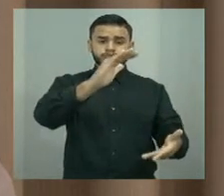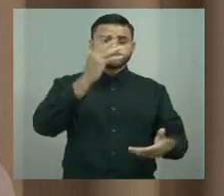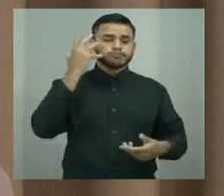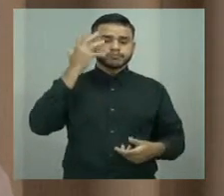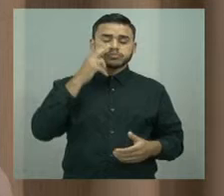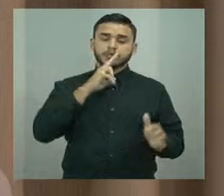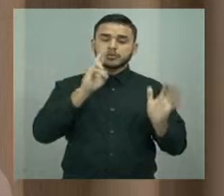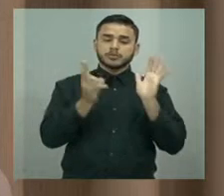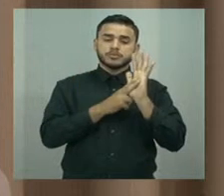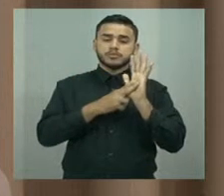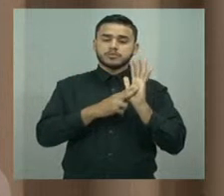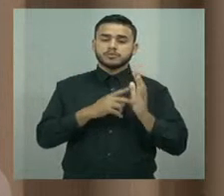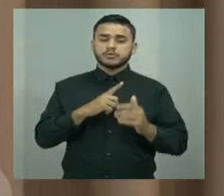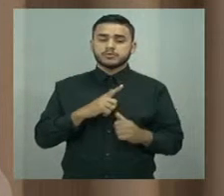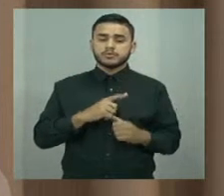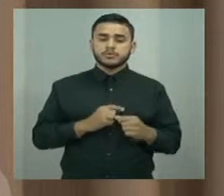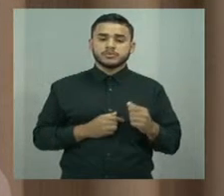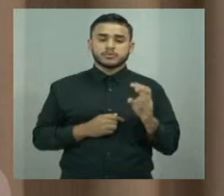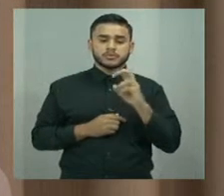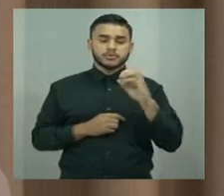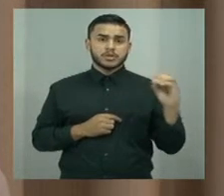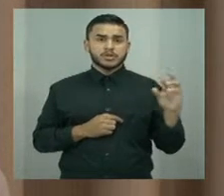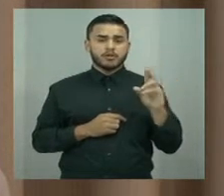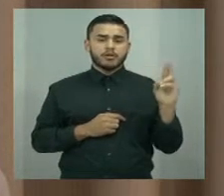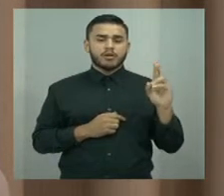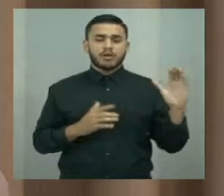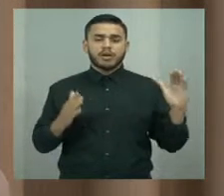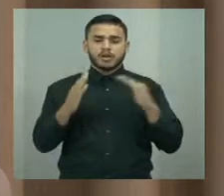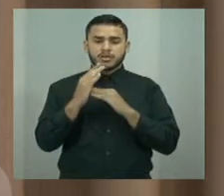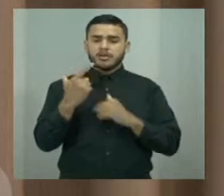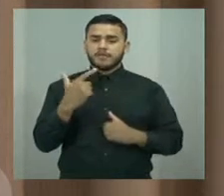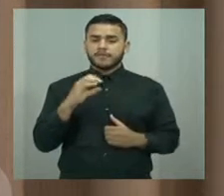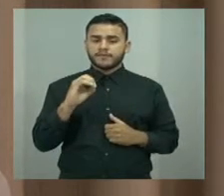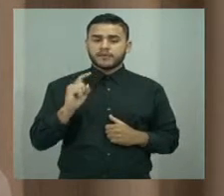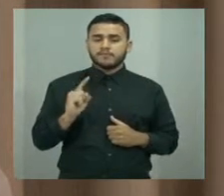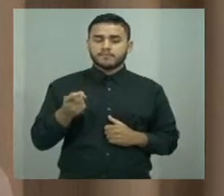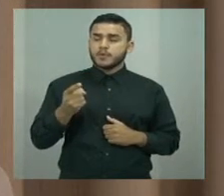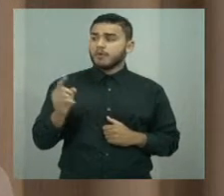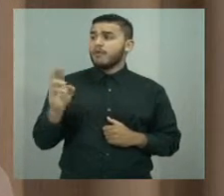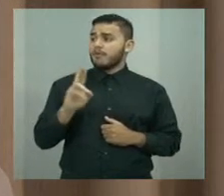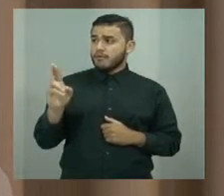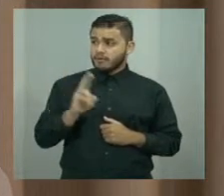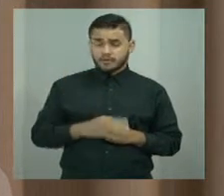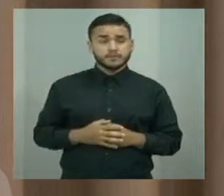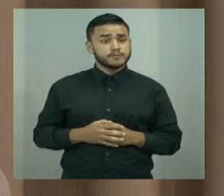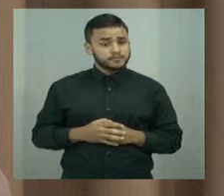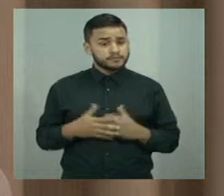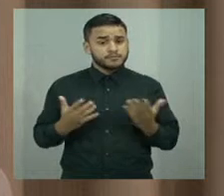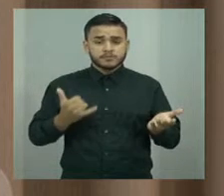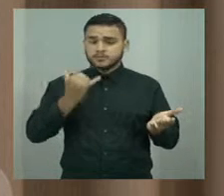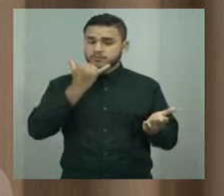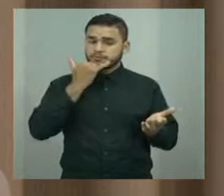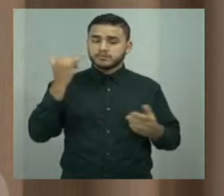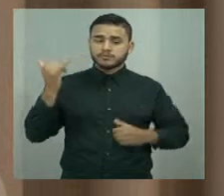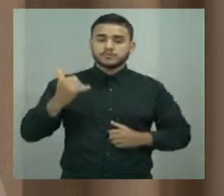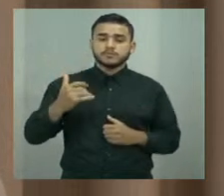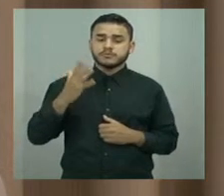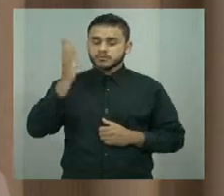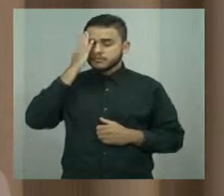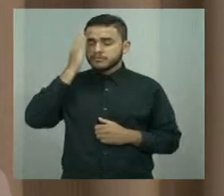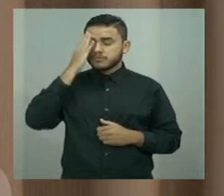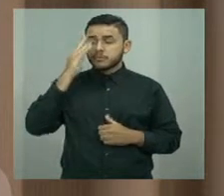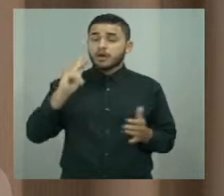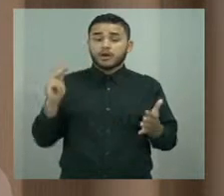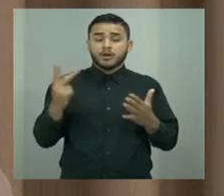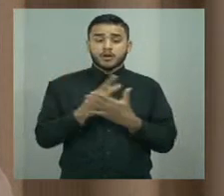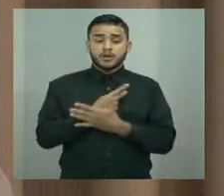altíssimas, que variam aí de 500 até 20 mil reais, né? Então, vai depender aí dos